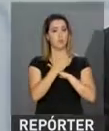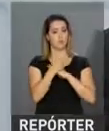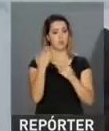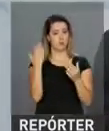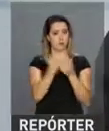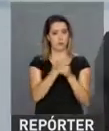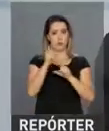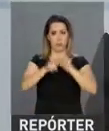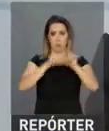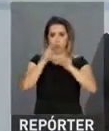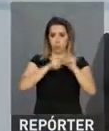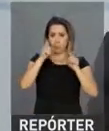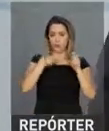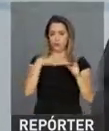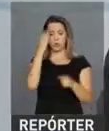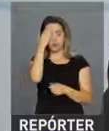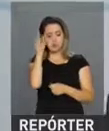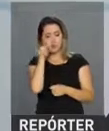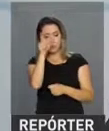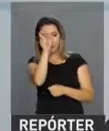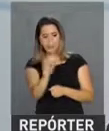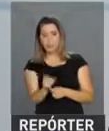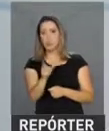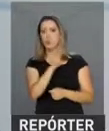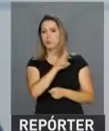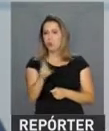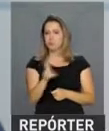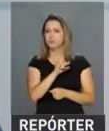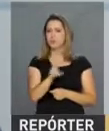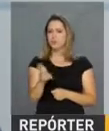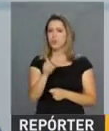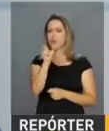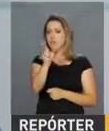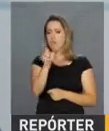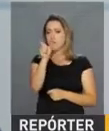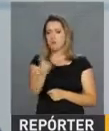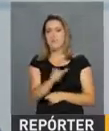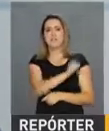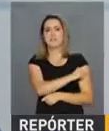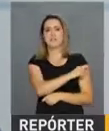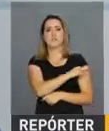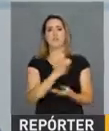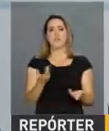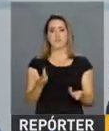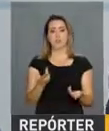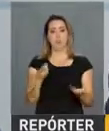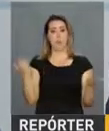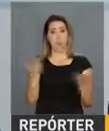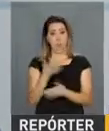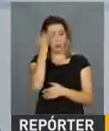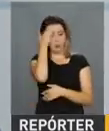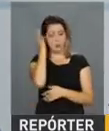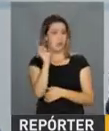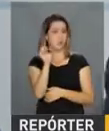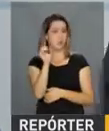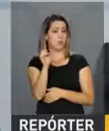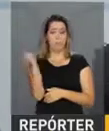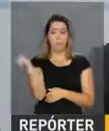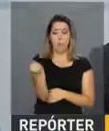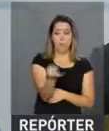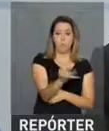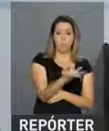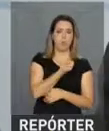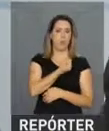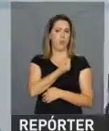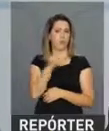eletrônico, porque saberemos quem está vacinado. Hoje a gente sabe quantas pessoas foram vacinadas, mas não quem, no modelo que nós temos de